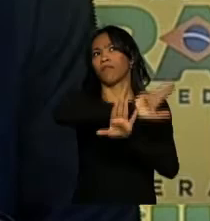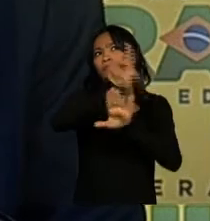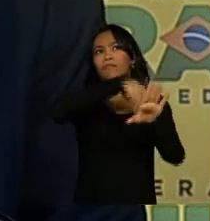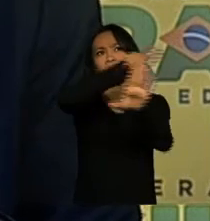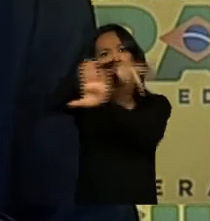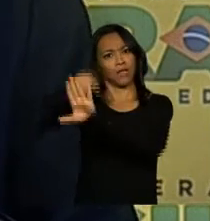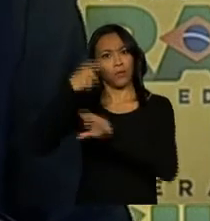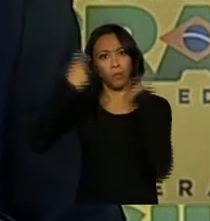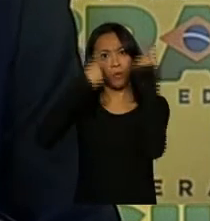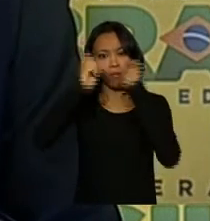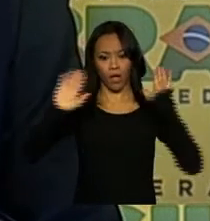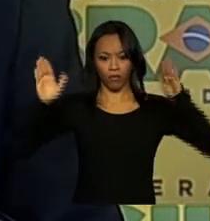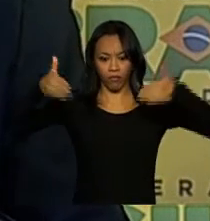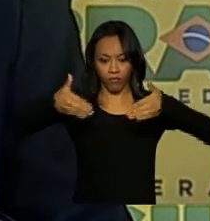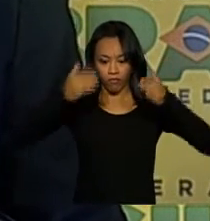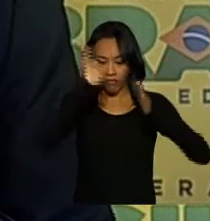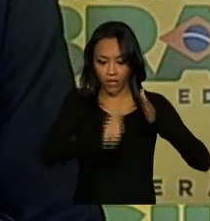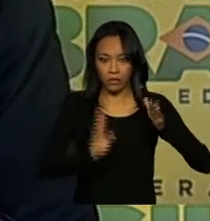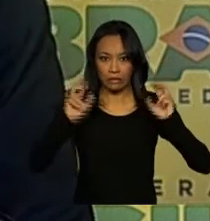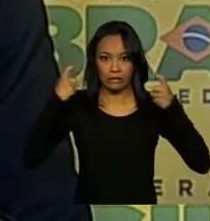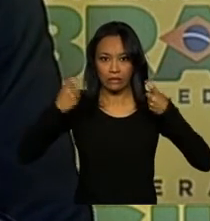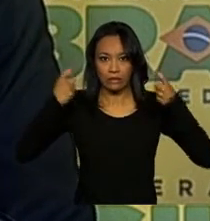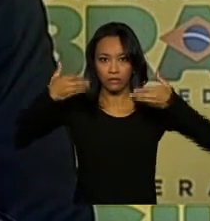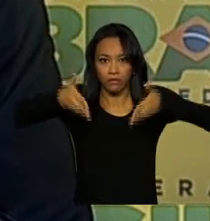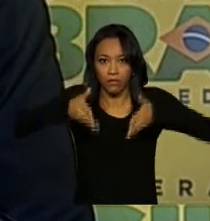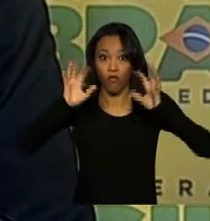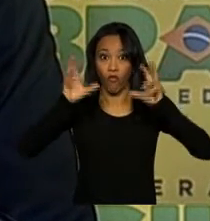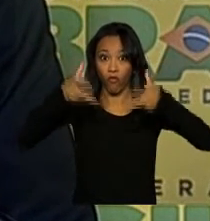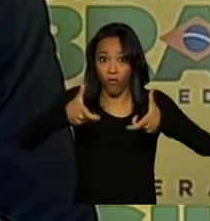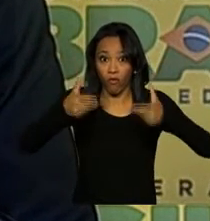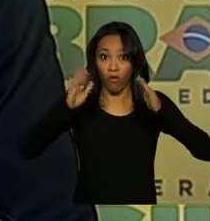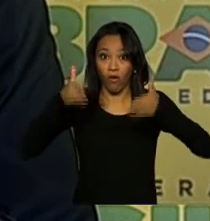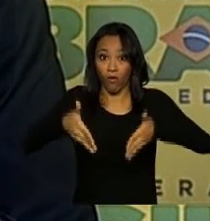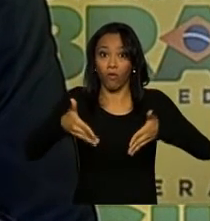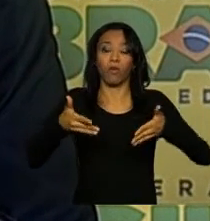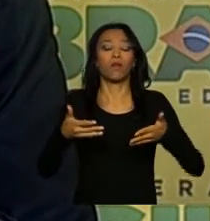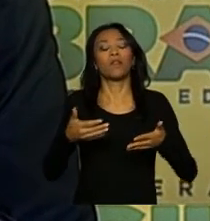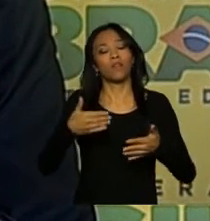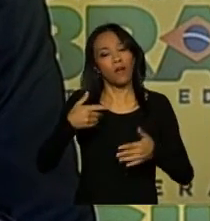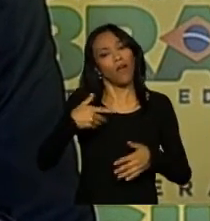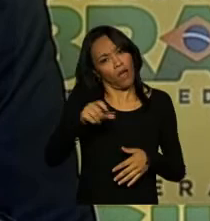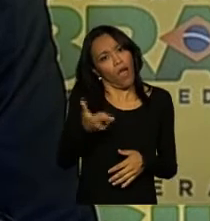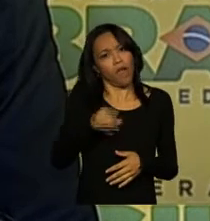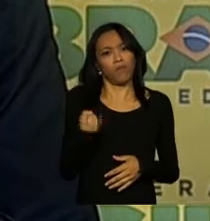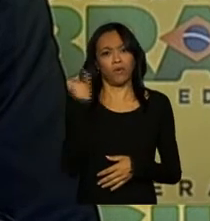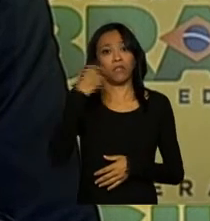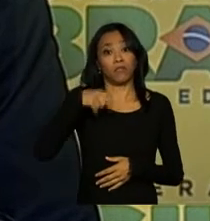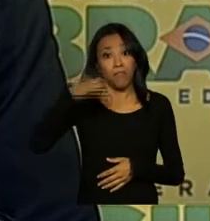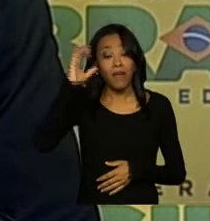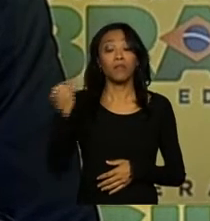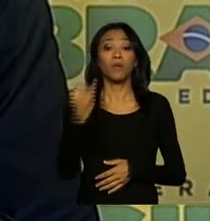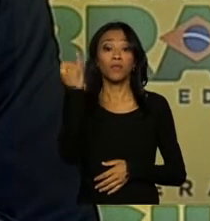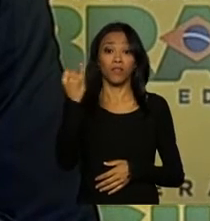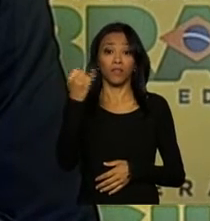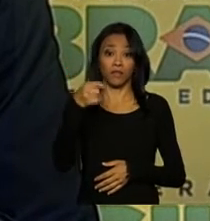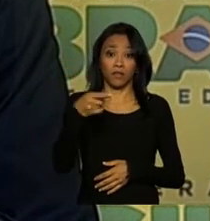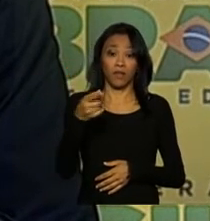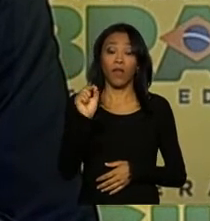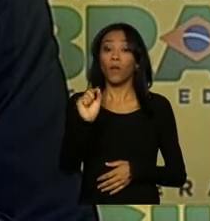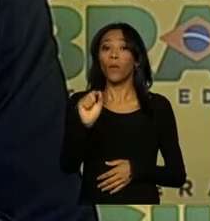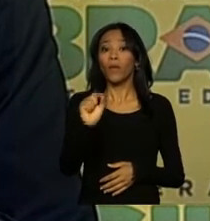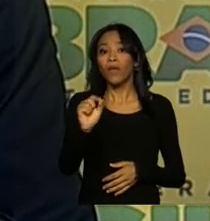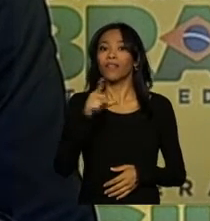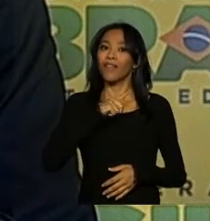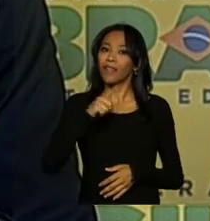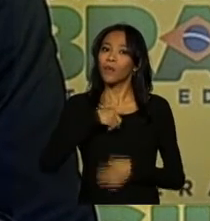país eu acho que tudo isso é muito importante mas igualmente importante hoje para que isso não se repita é ter